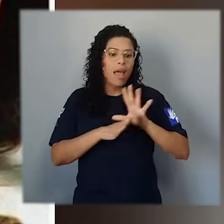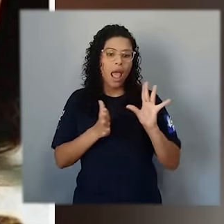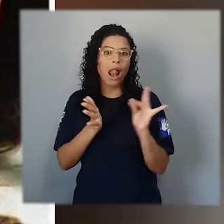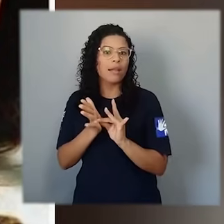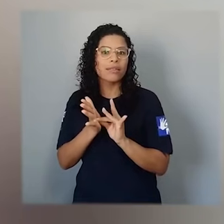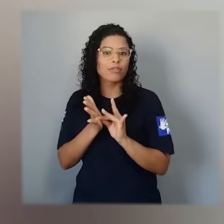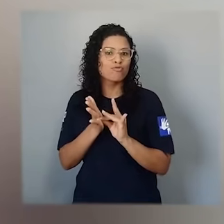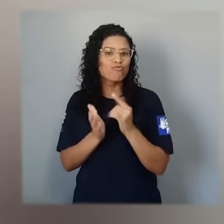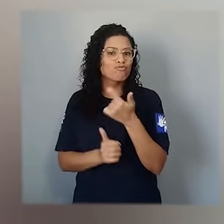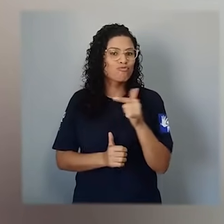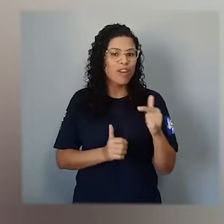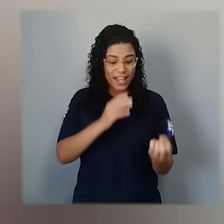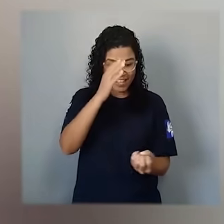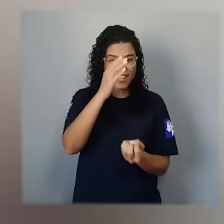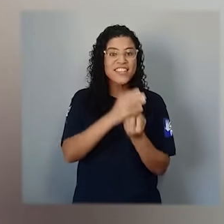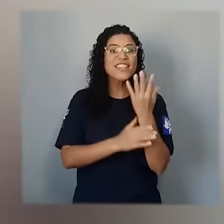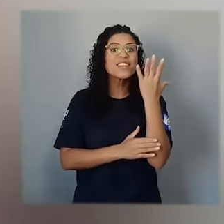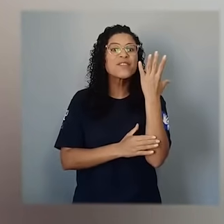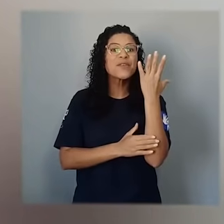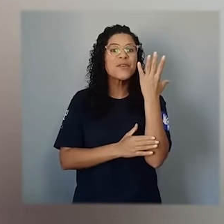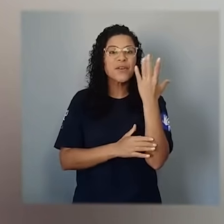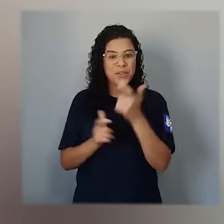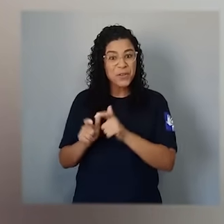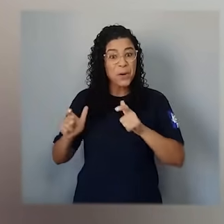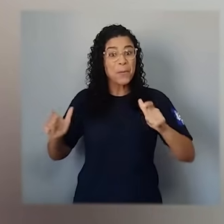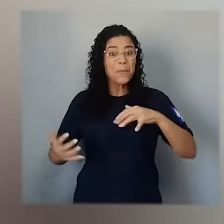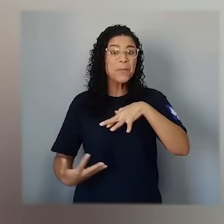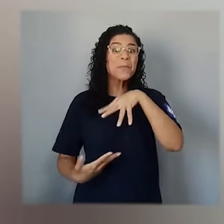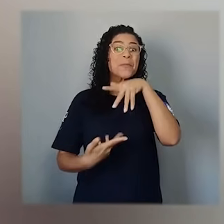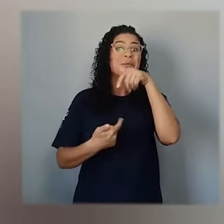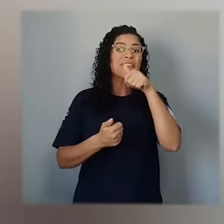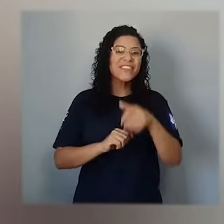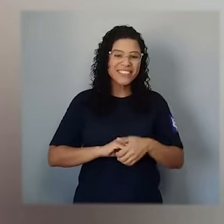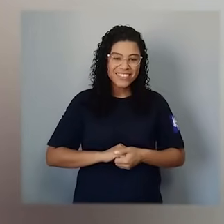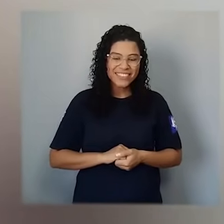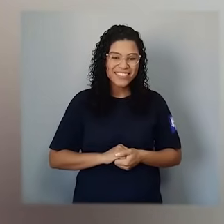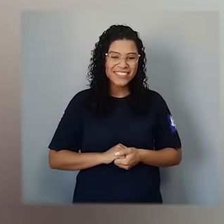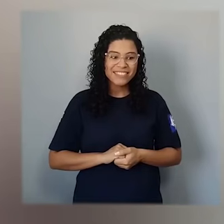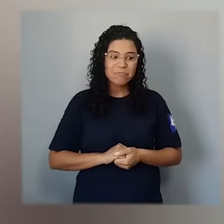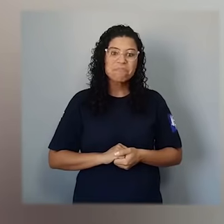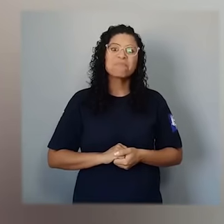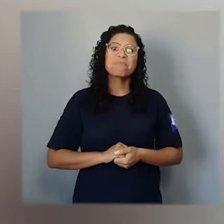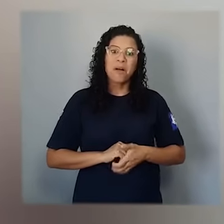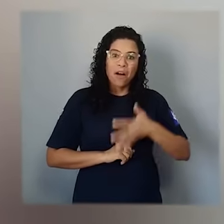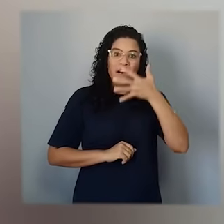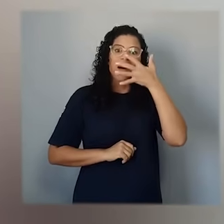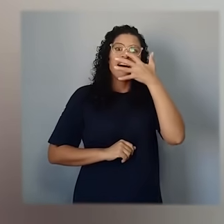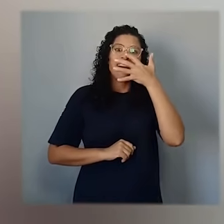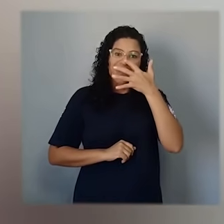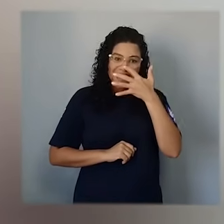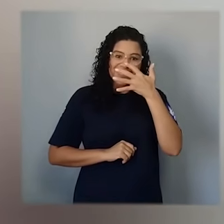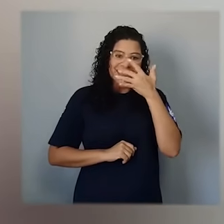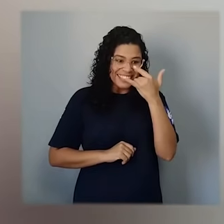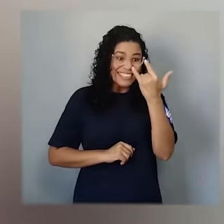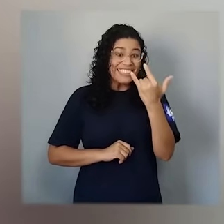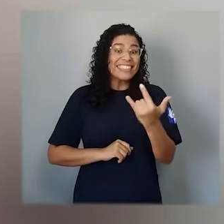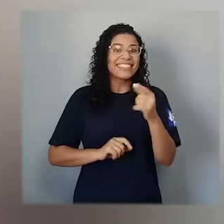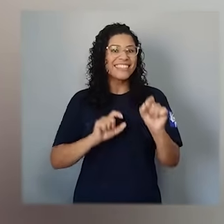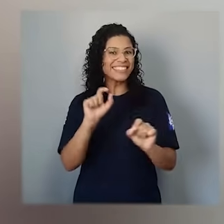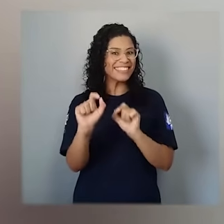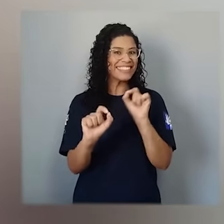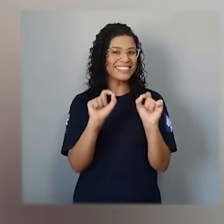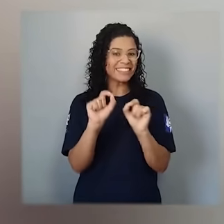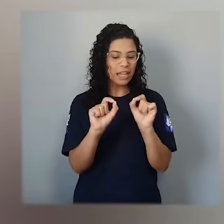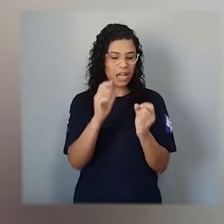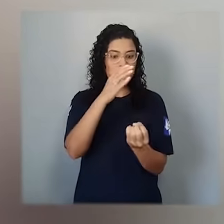também da realidade para inventar e aumentar o mundo? Se inspirem nessas imagens para criar algo